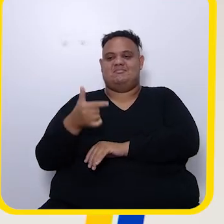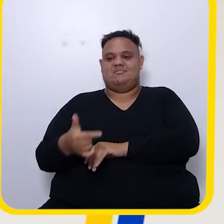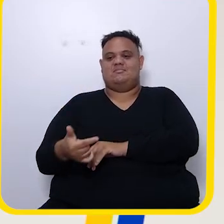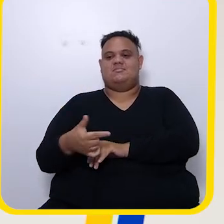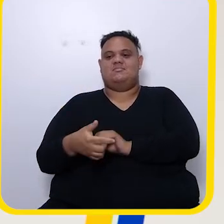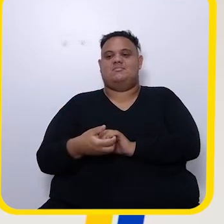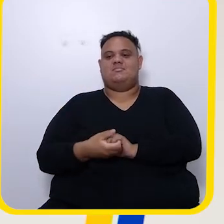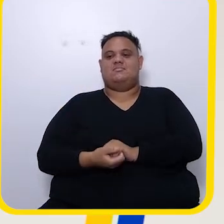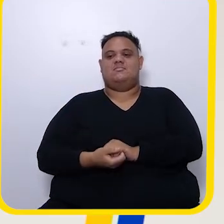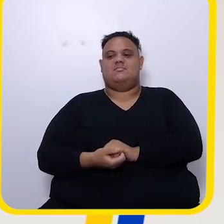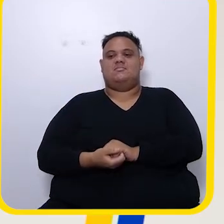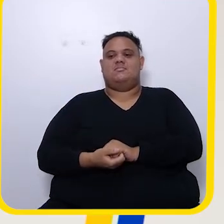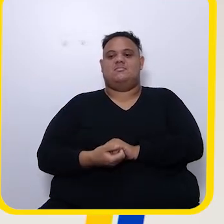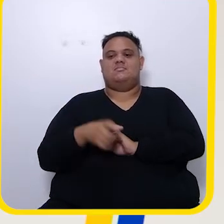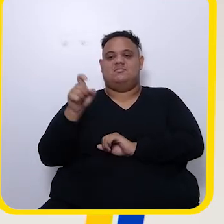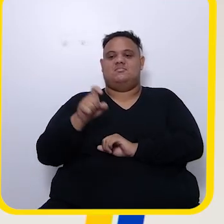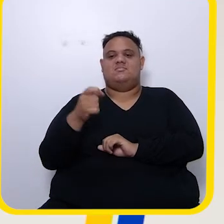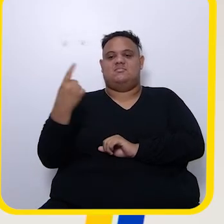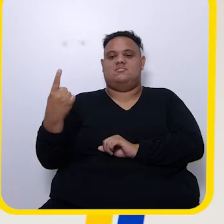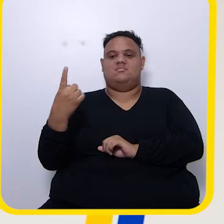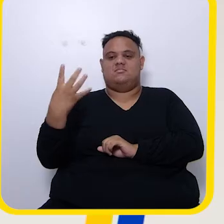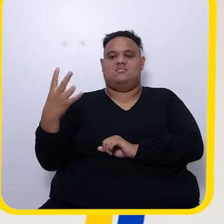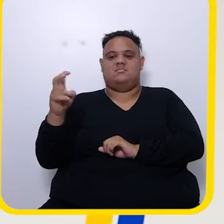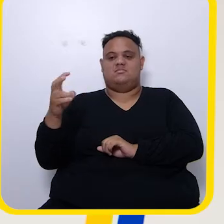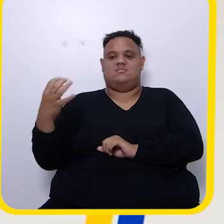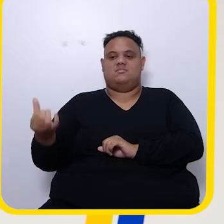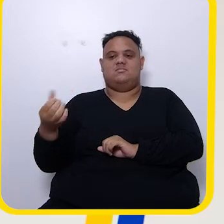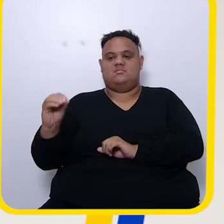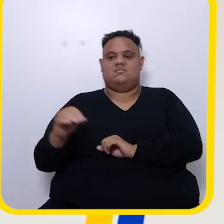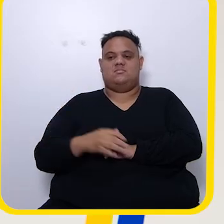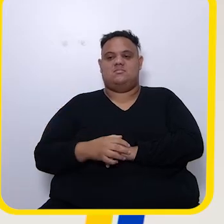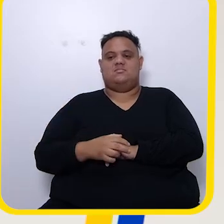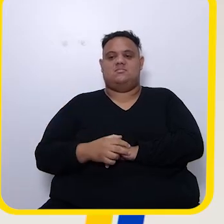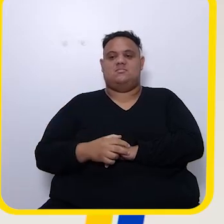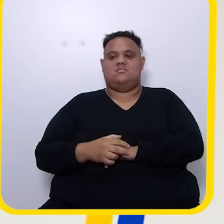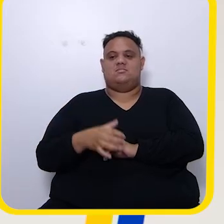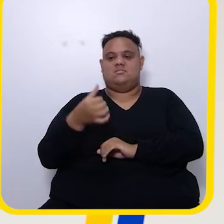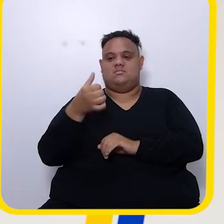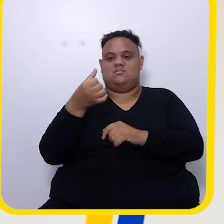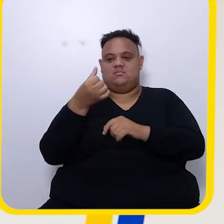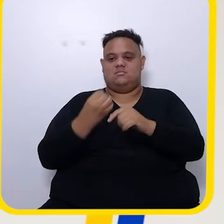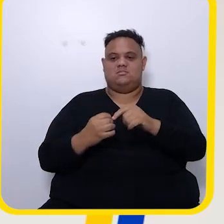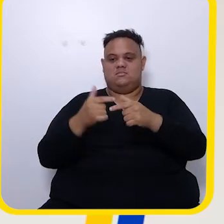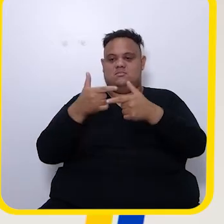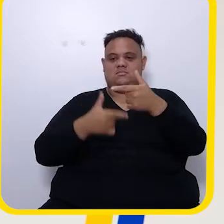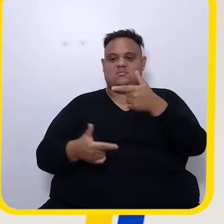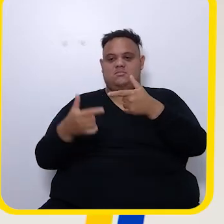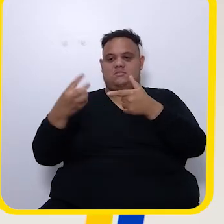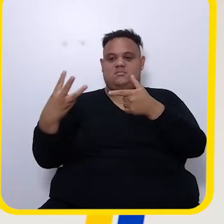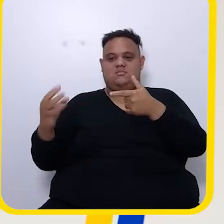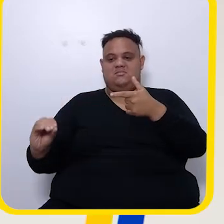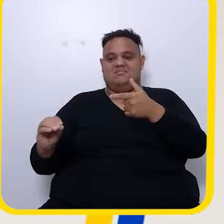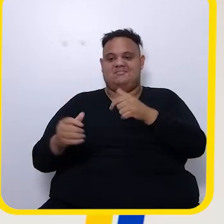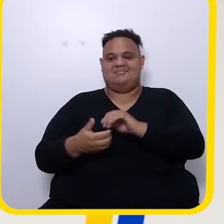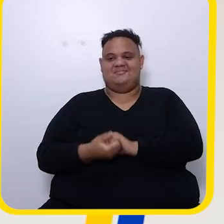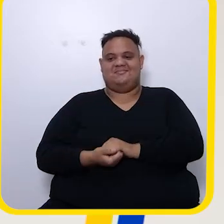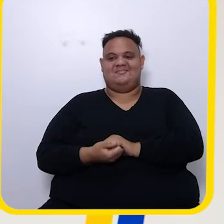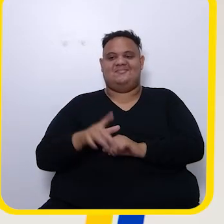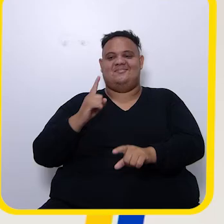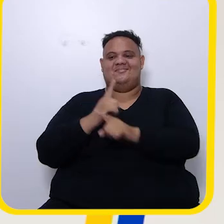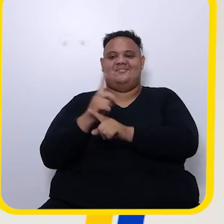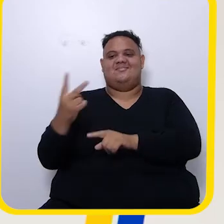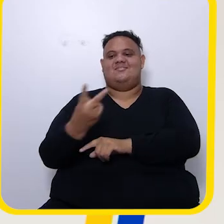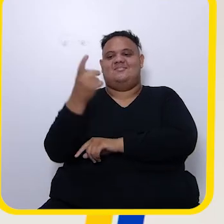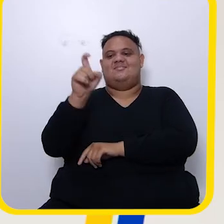por 2. X1 vai ser 6 mais 54, que dá 60. E 60 dividido por 2 é igual a 30. Encontrei um valor